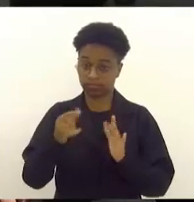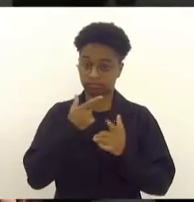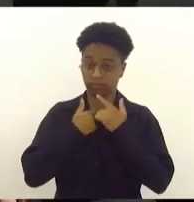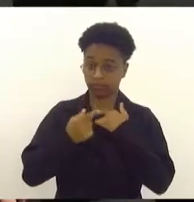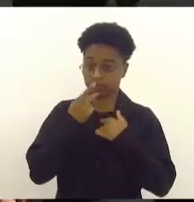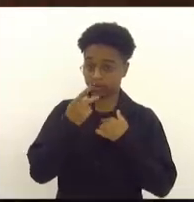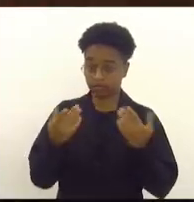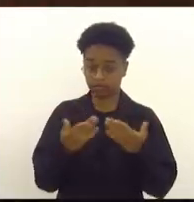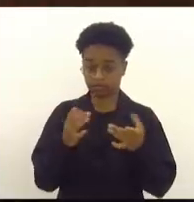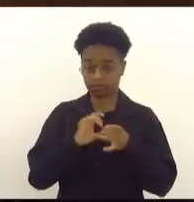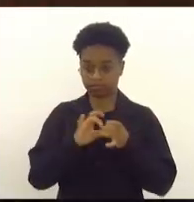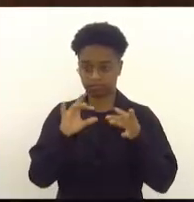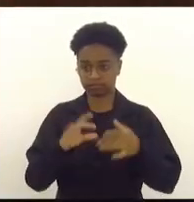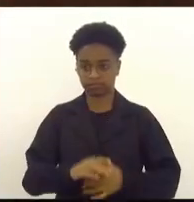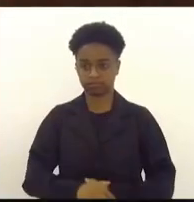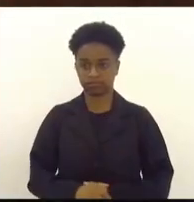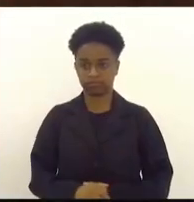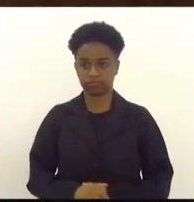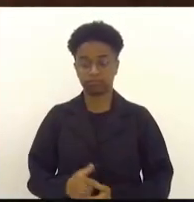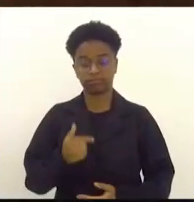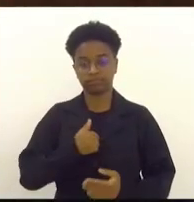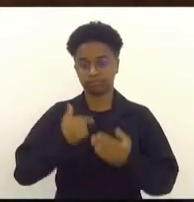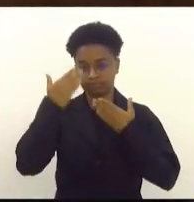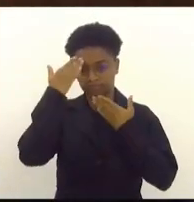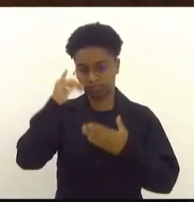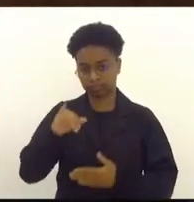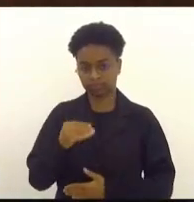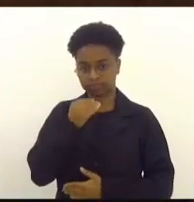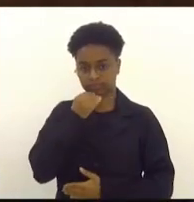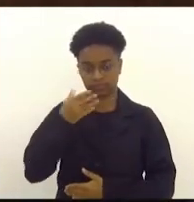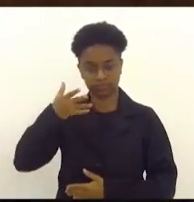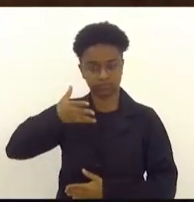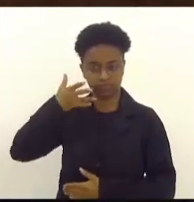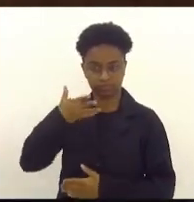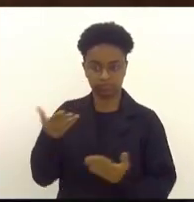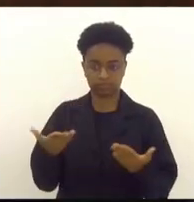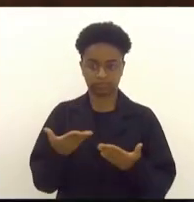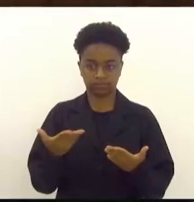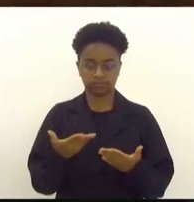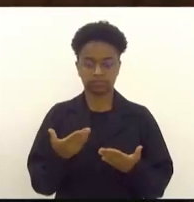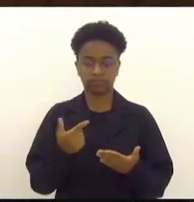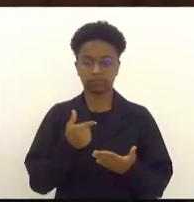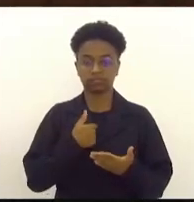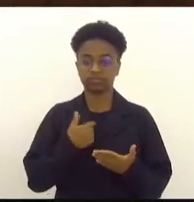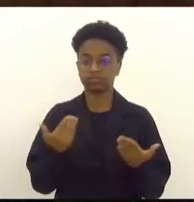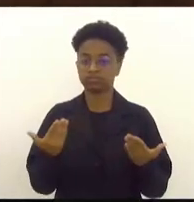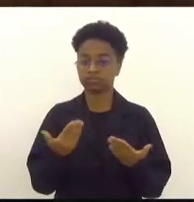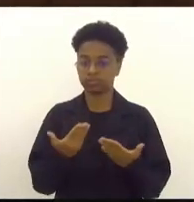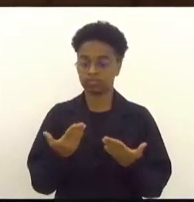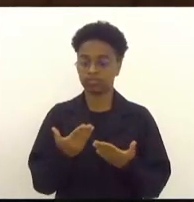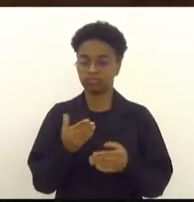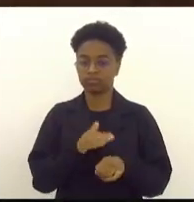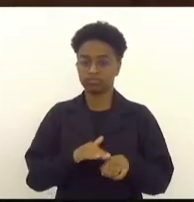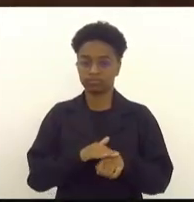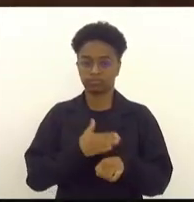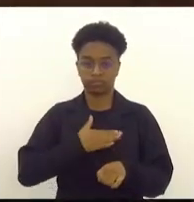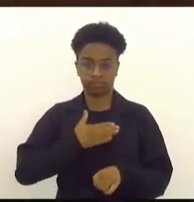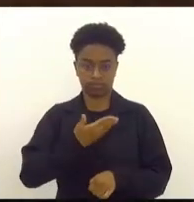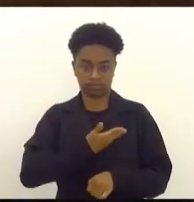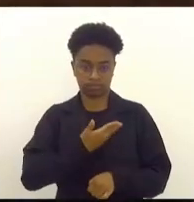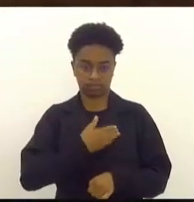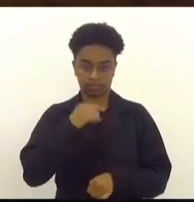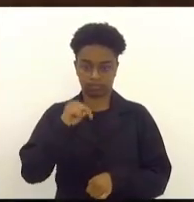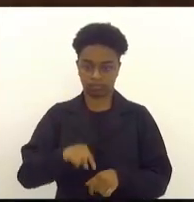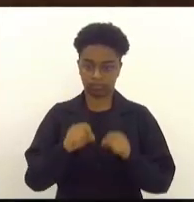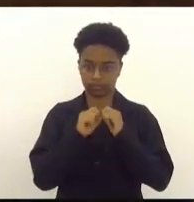senhor presidente ele Agradeço pela oportunidade de poder falar e eu me dirijo nesse momento a meus amigos aqui da Assembleia